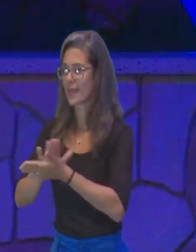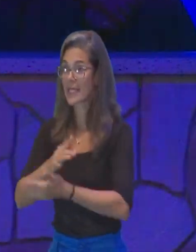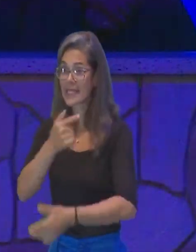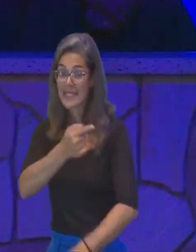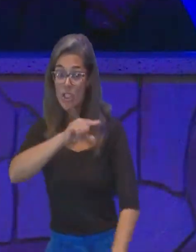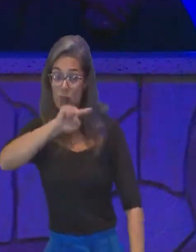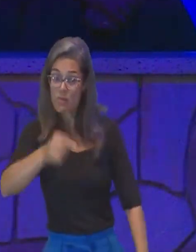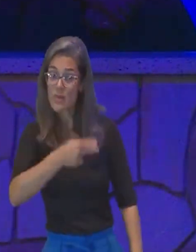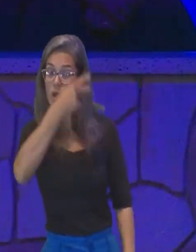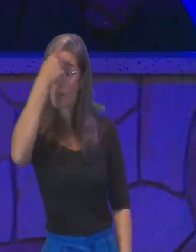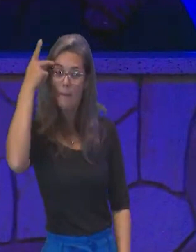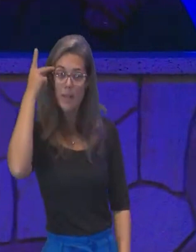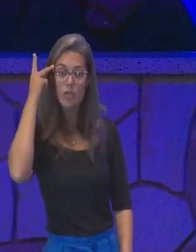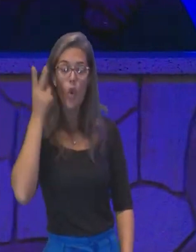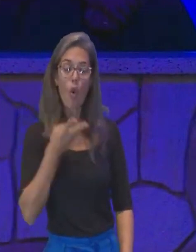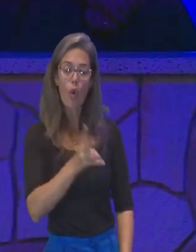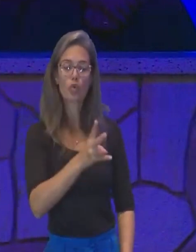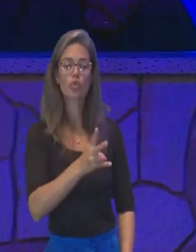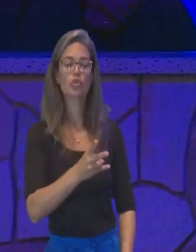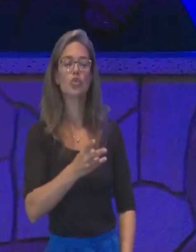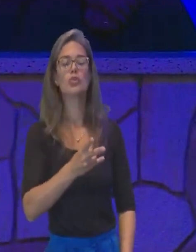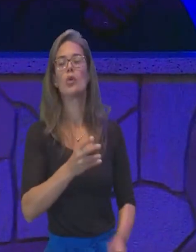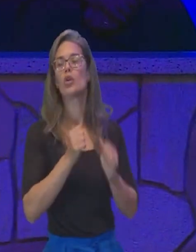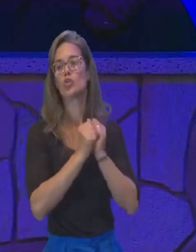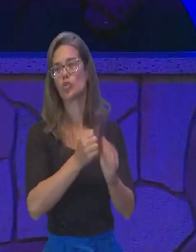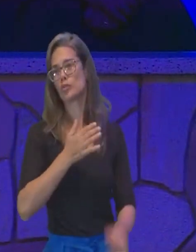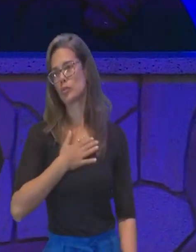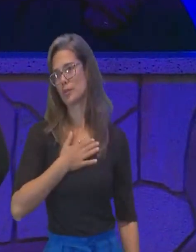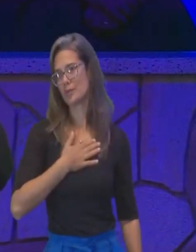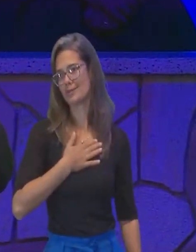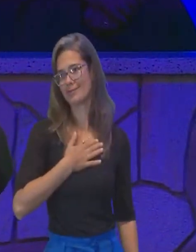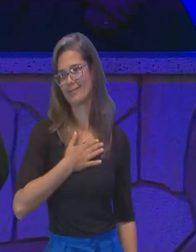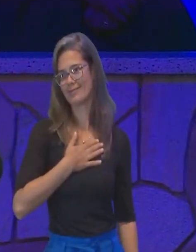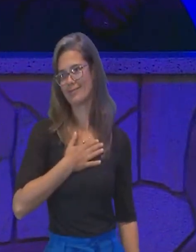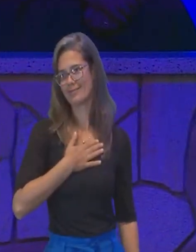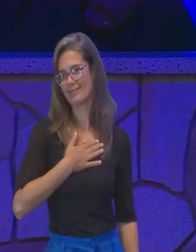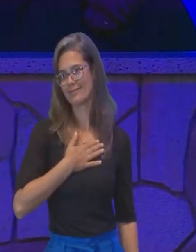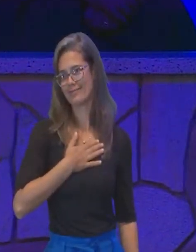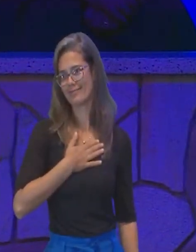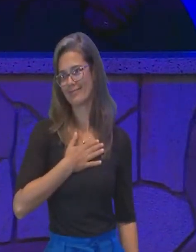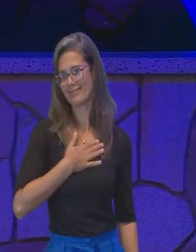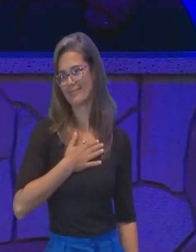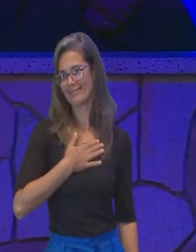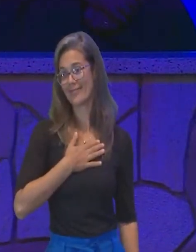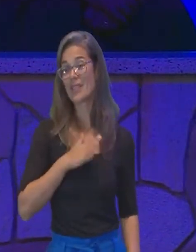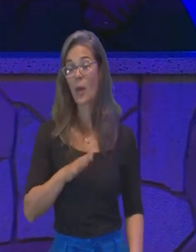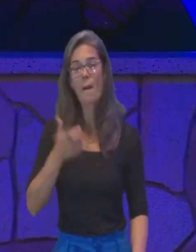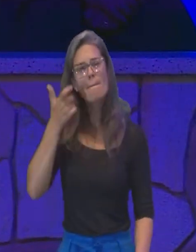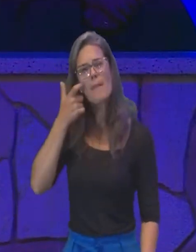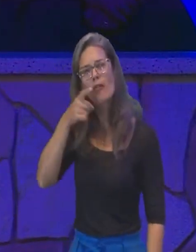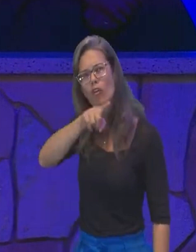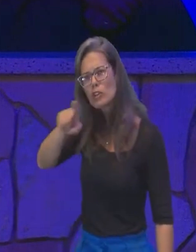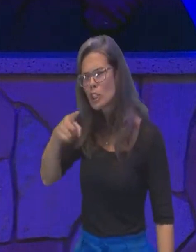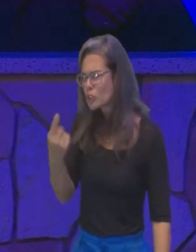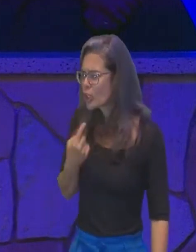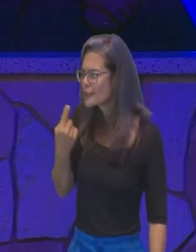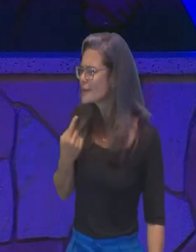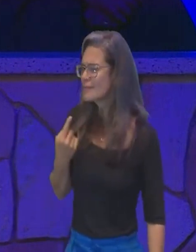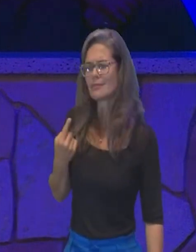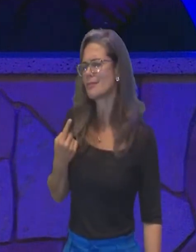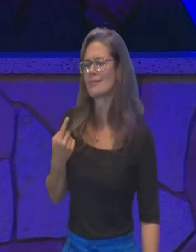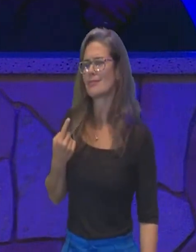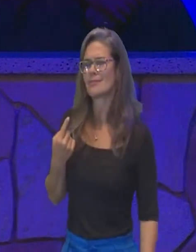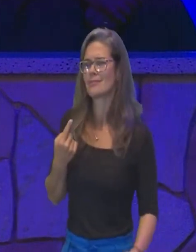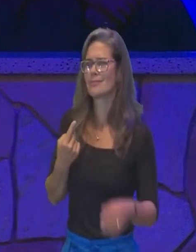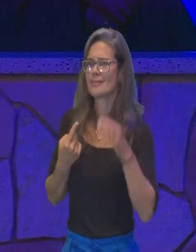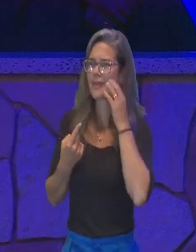irmão, você não está só, tem muita gente com você. Meu querido amigo e irmão que está em casa, você não está só. Você pode contar com a